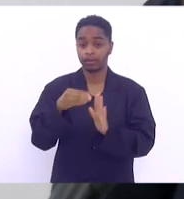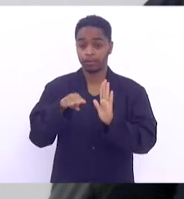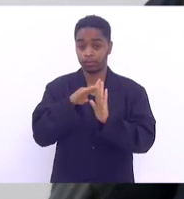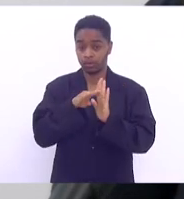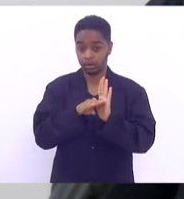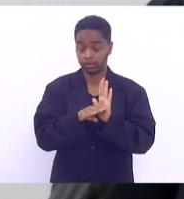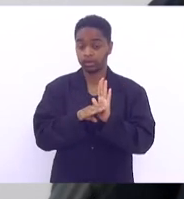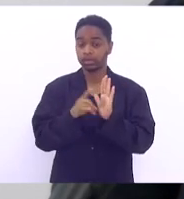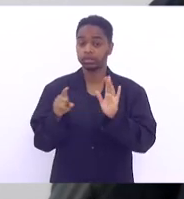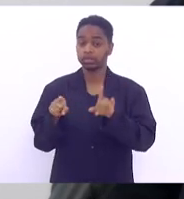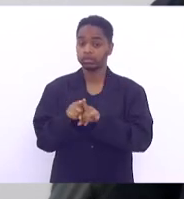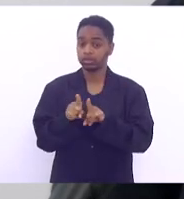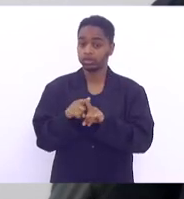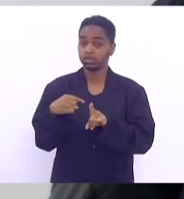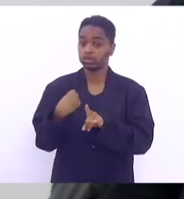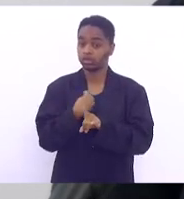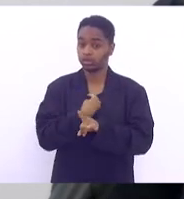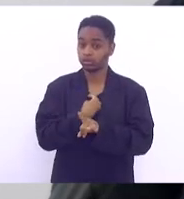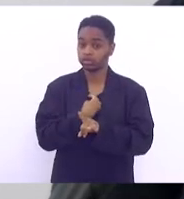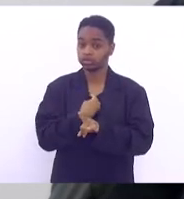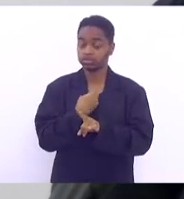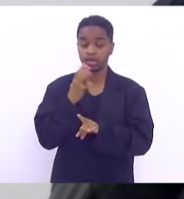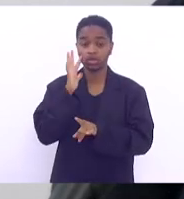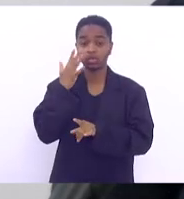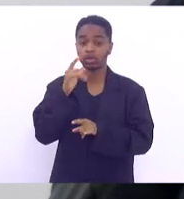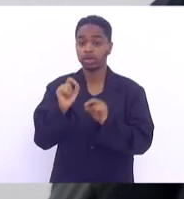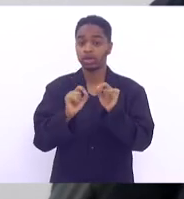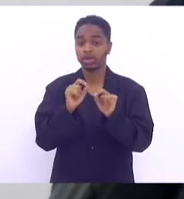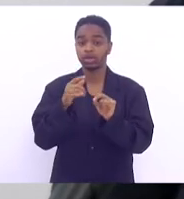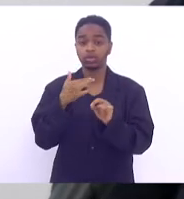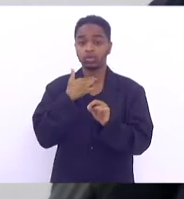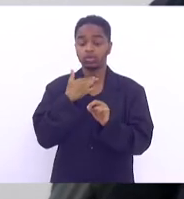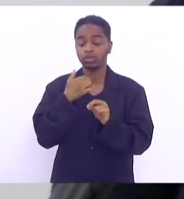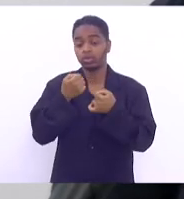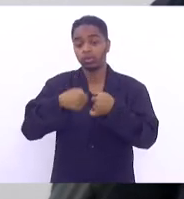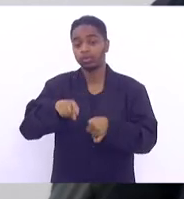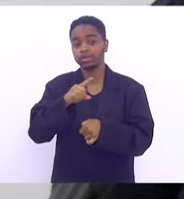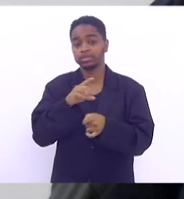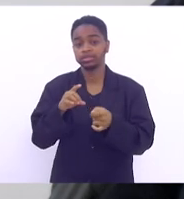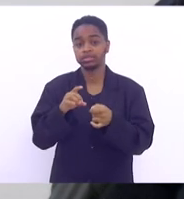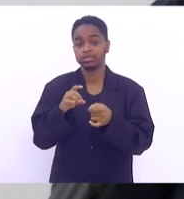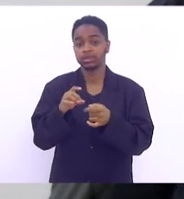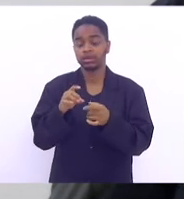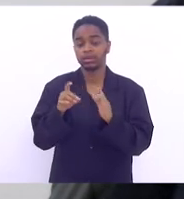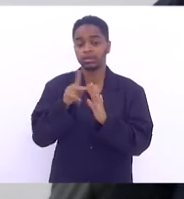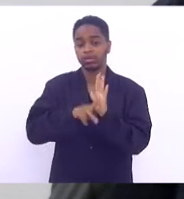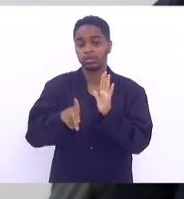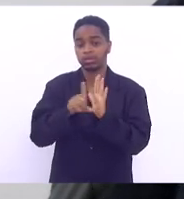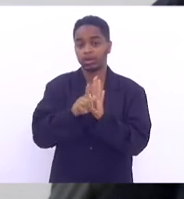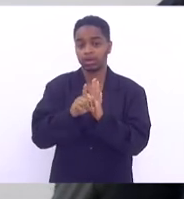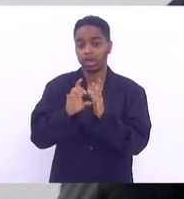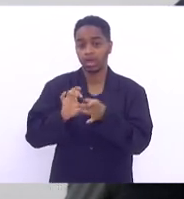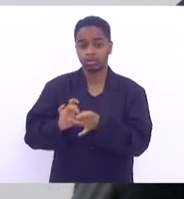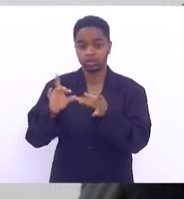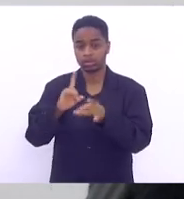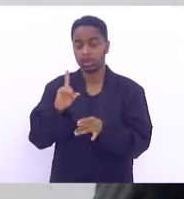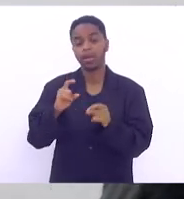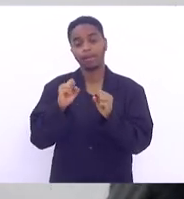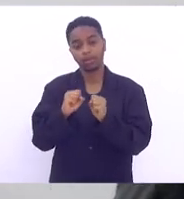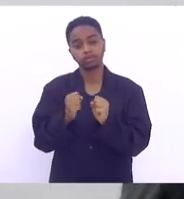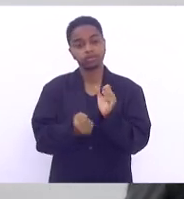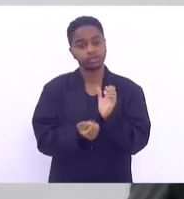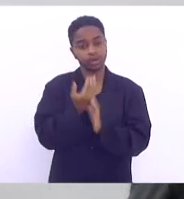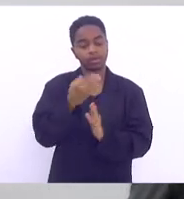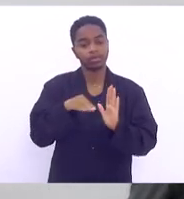também definimos que não precisa ser autorizativo o projeto, que a gente pode instituir o programa. Então, são coisas completamente